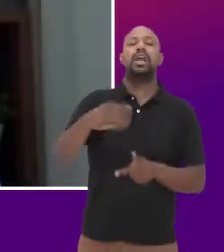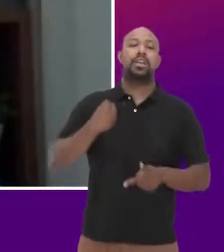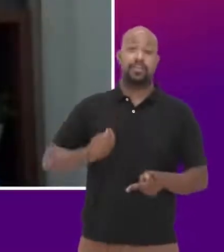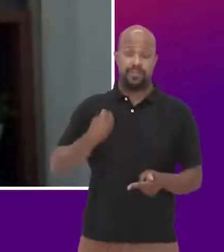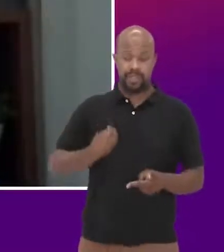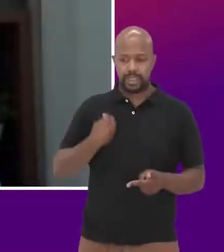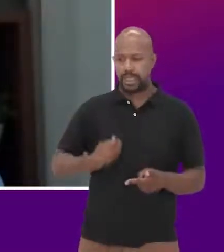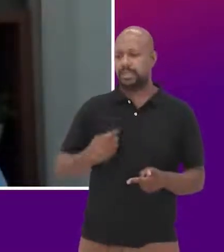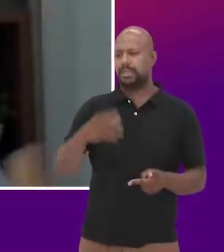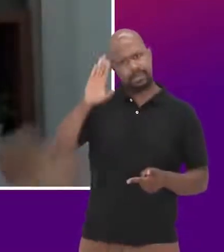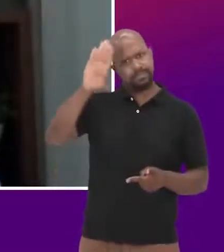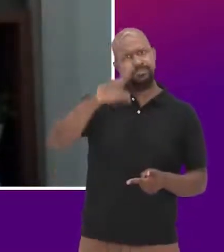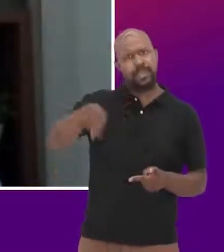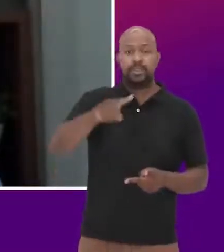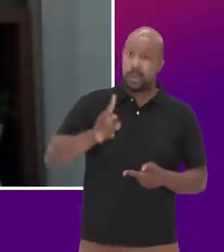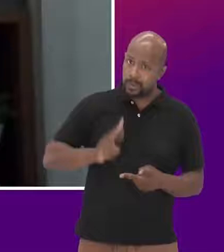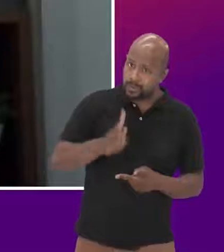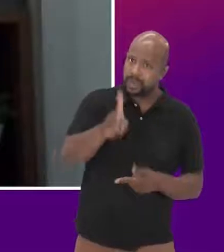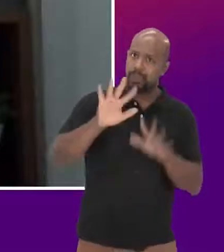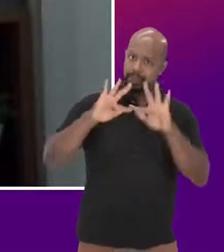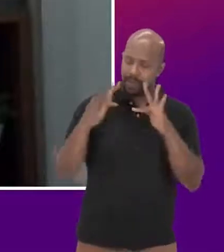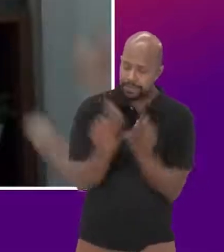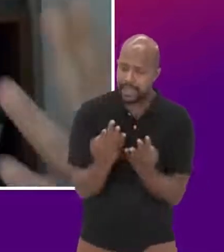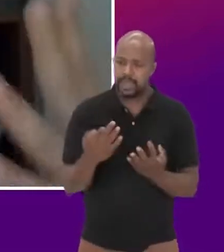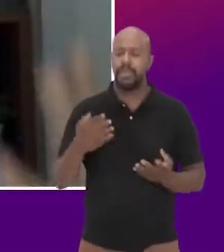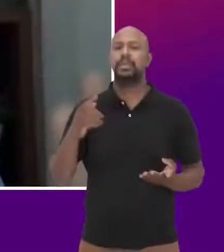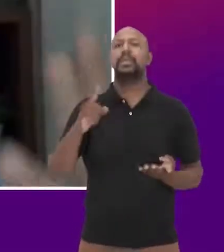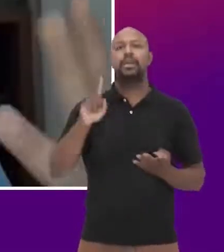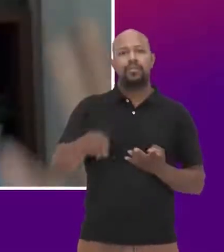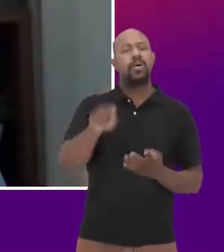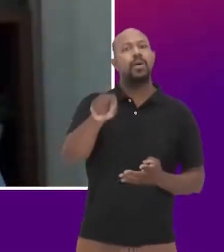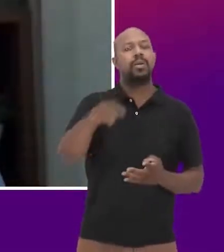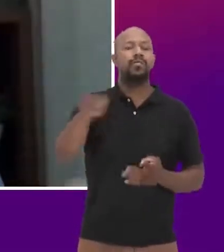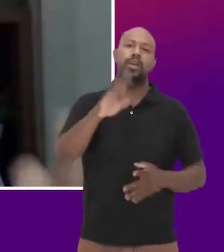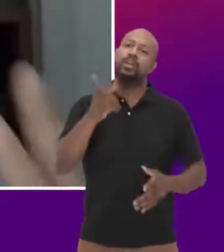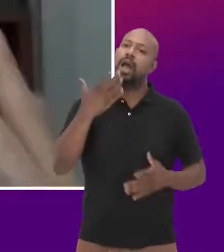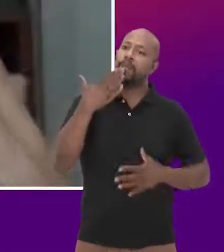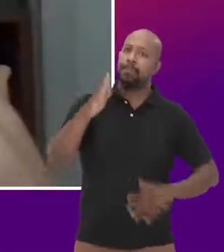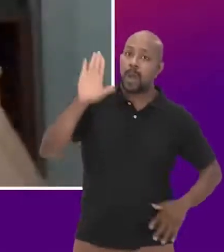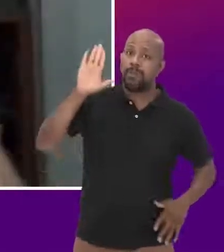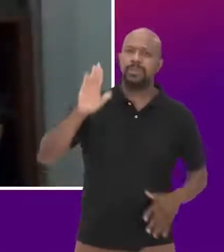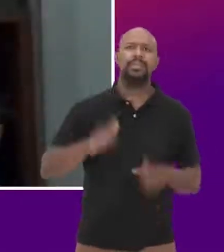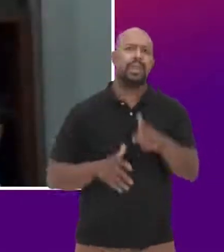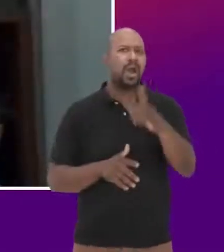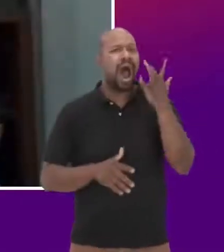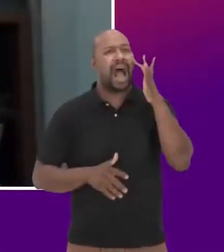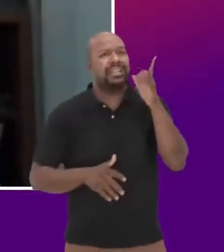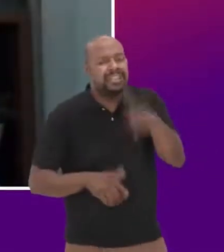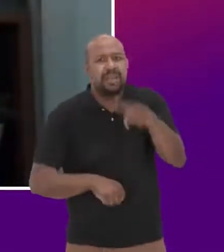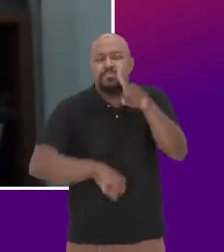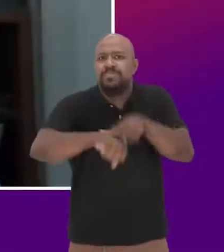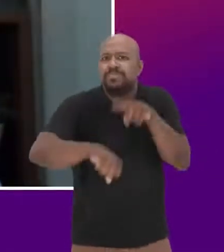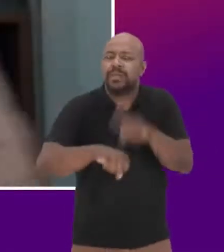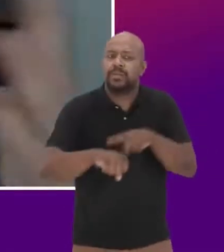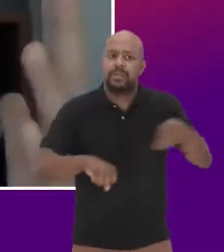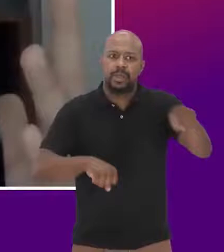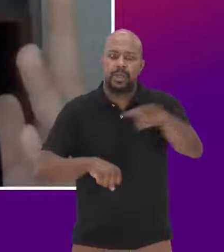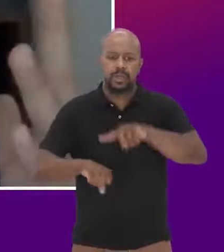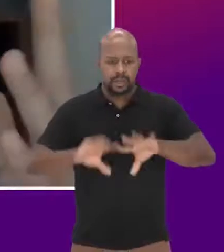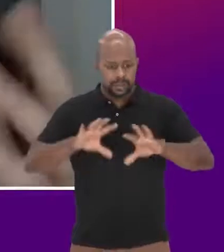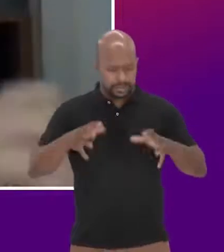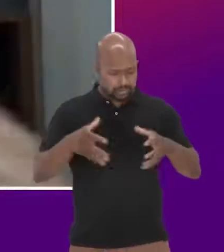vidas, né, principalmente a continuidade das famílias, que foi aquilo que foi prometido. E eu acho que esse é o momento onde a